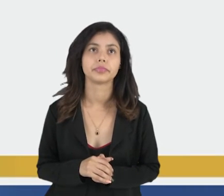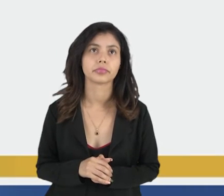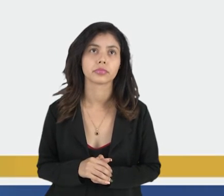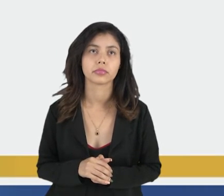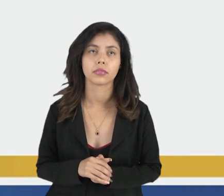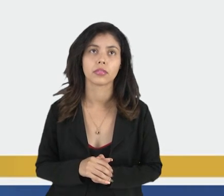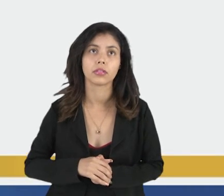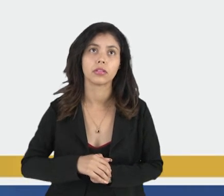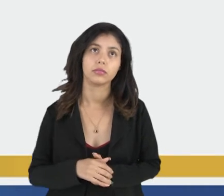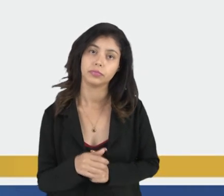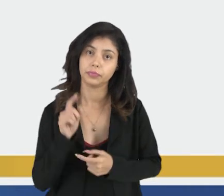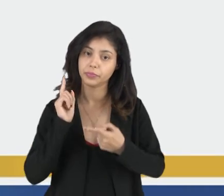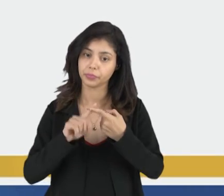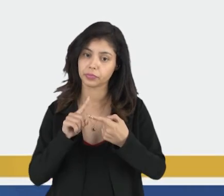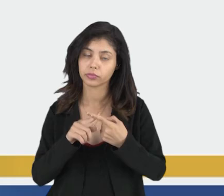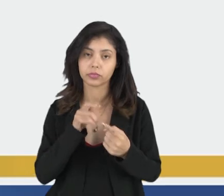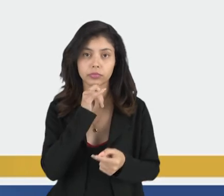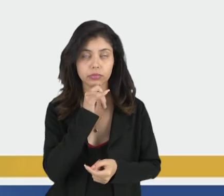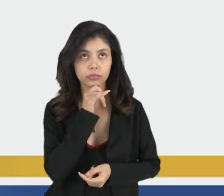Vamos ao exemplo 1.